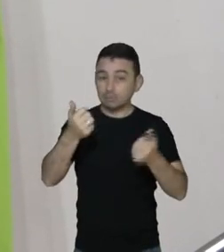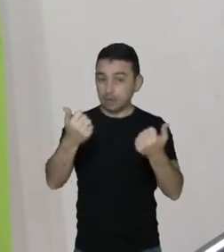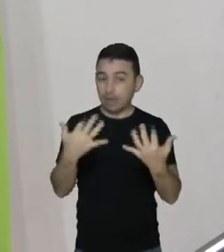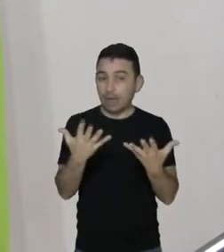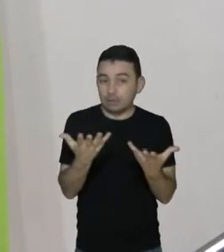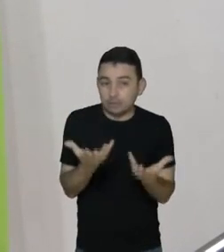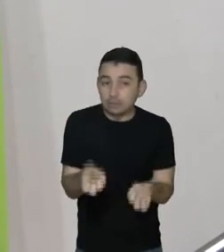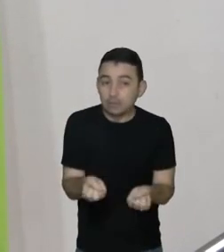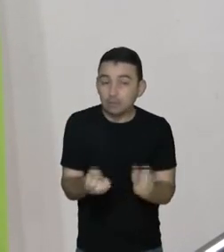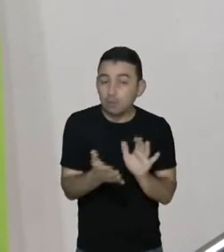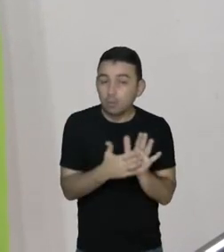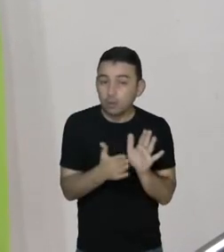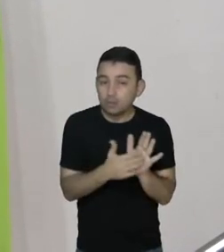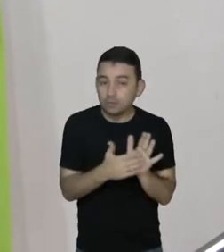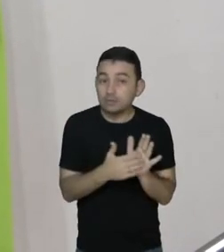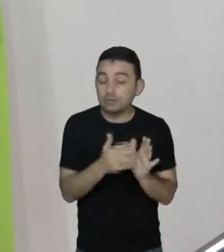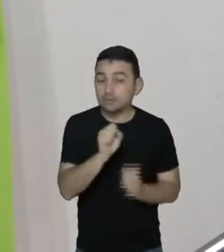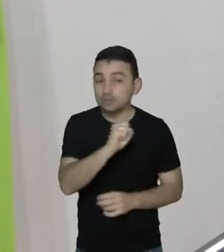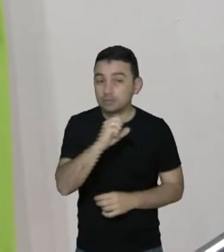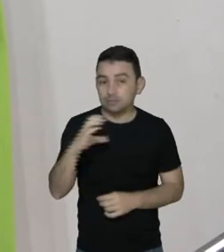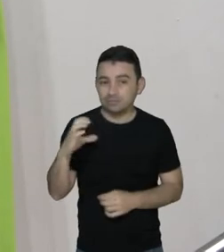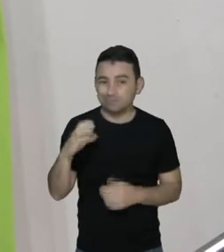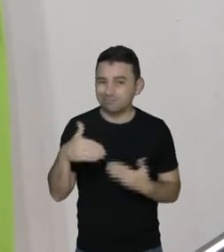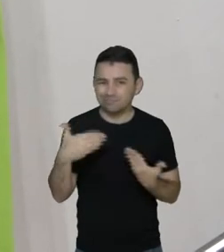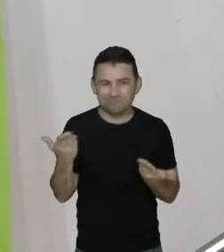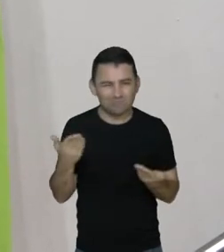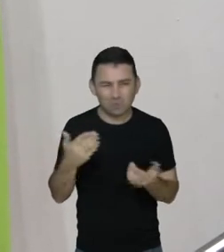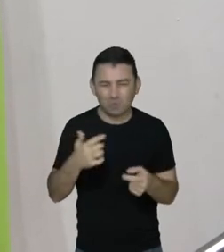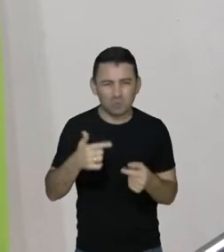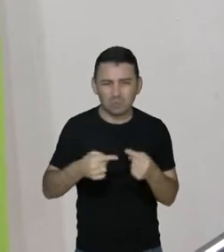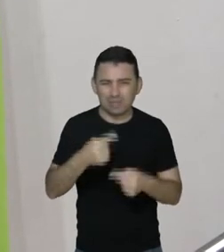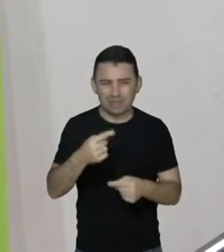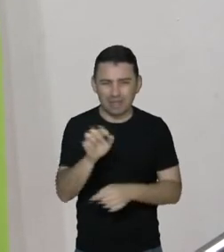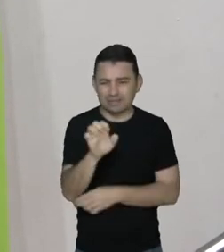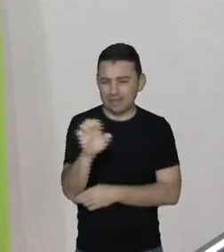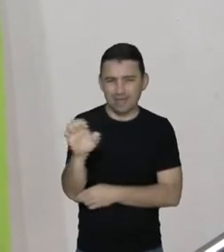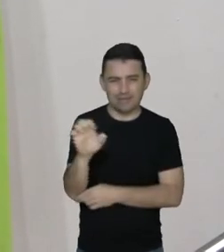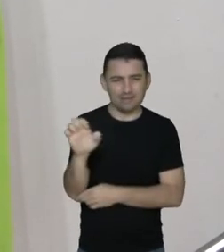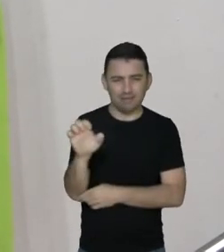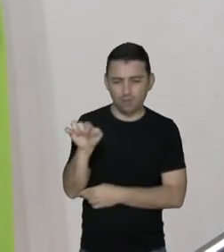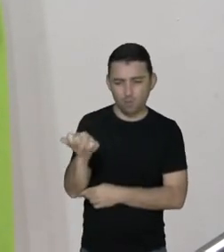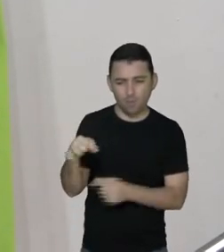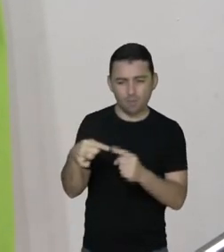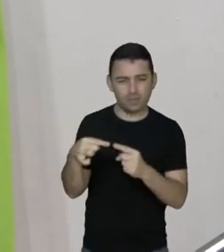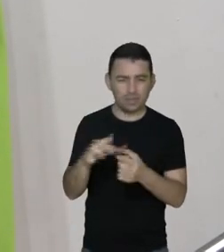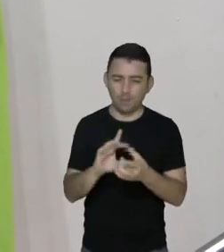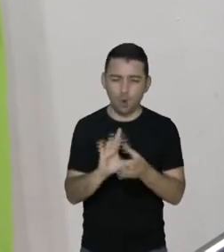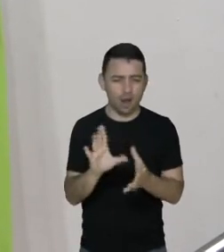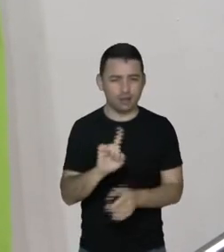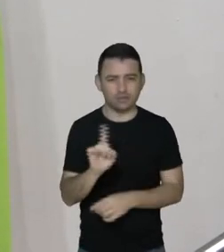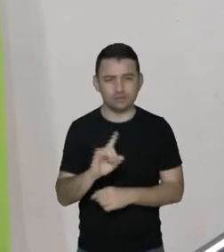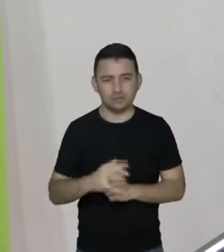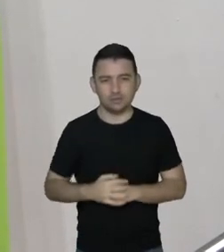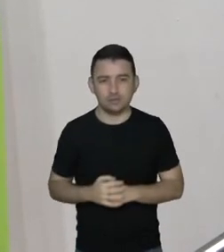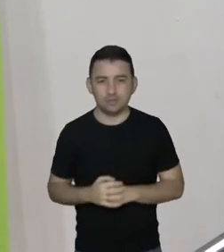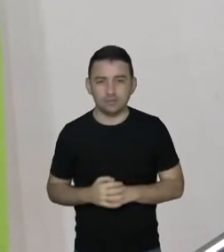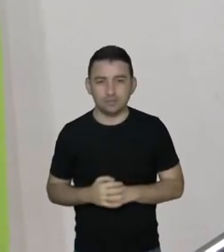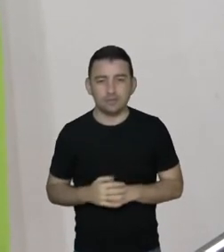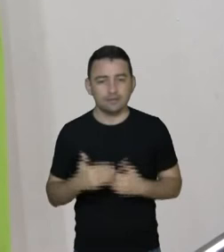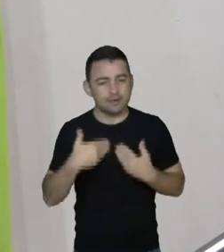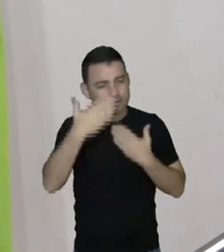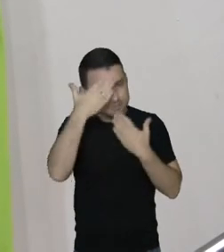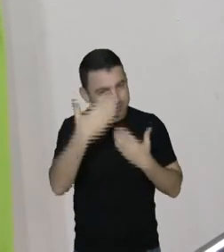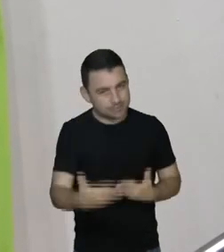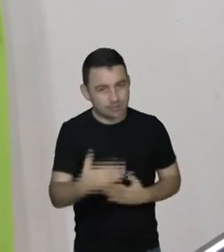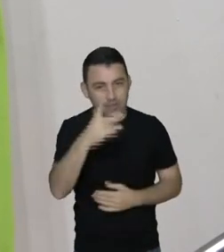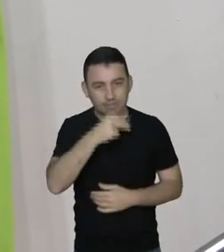proposta curricular de Santa Catarina era enviesada, era esquerdista, não era democrática. Bom, então, quero agradecer ao deputado